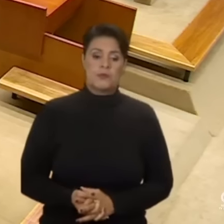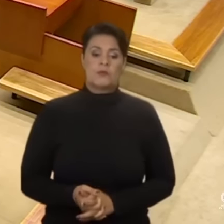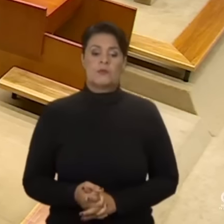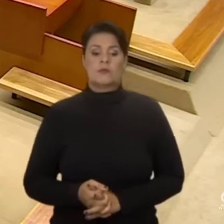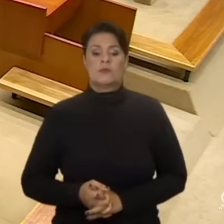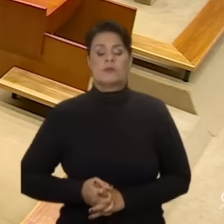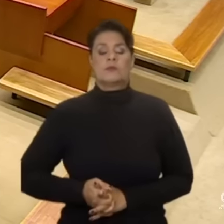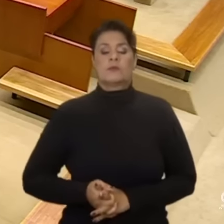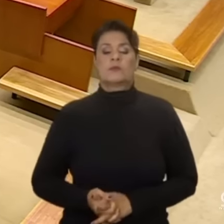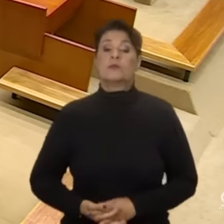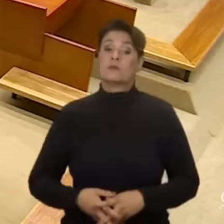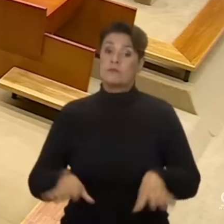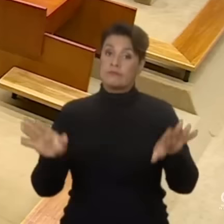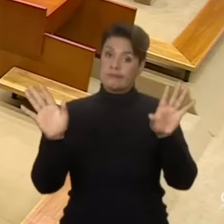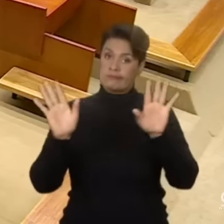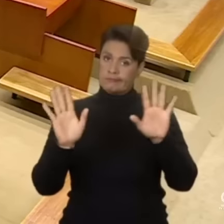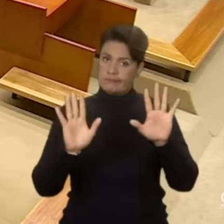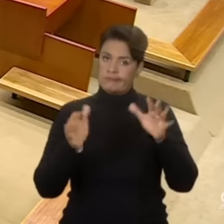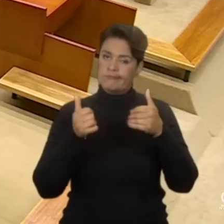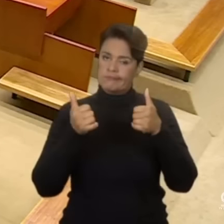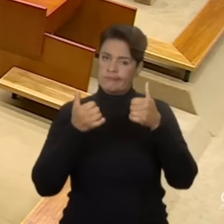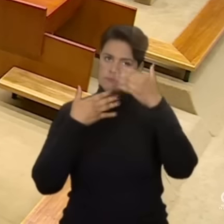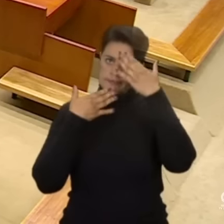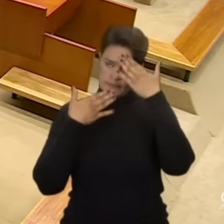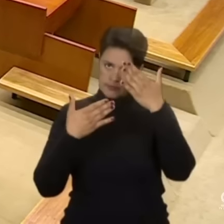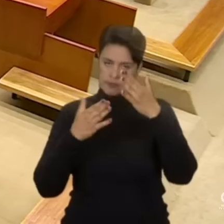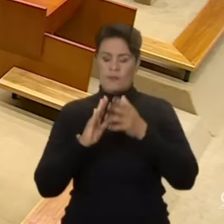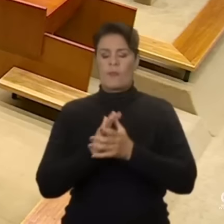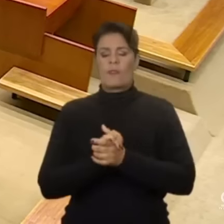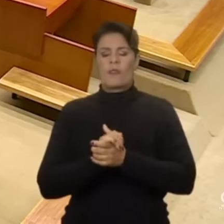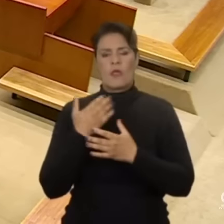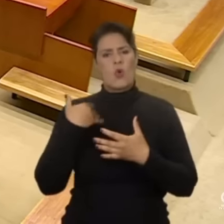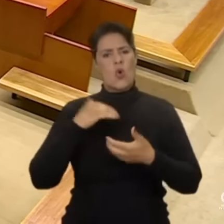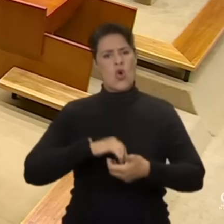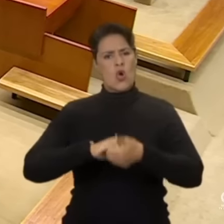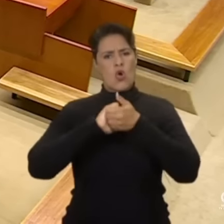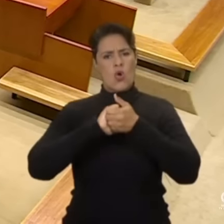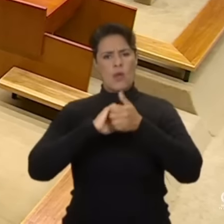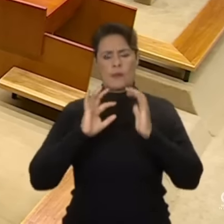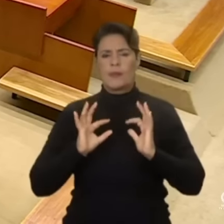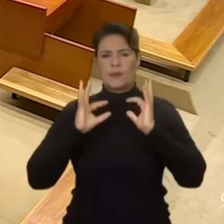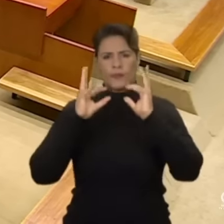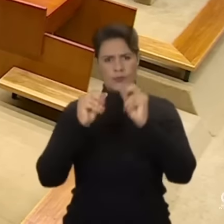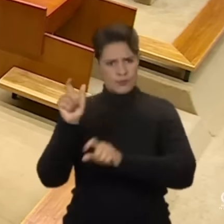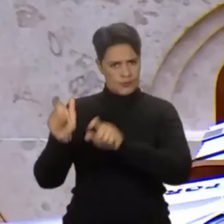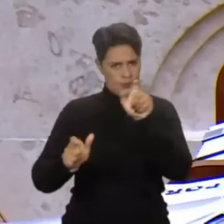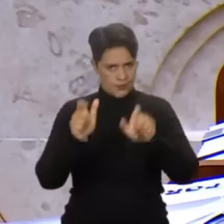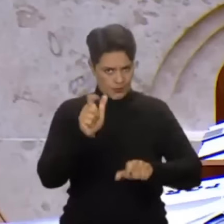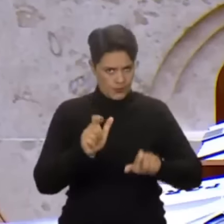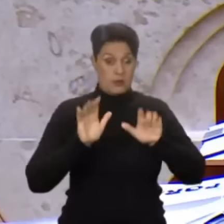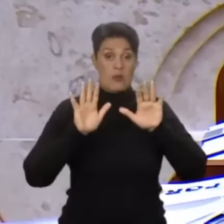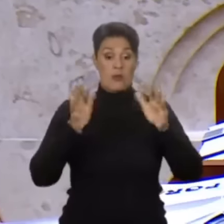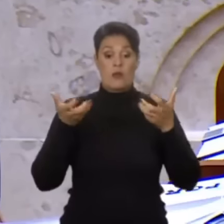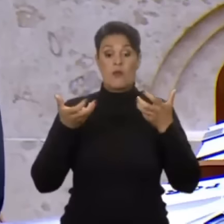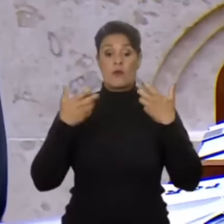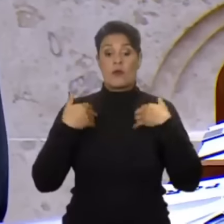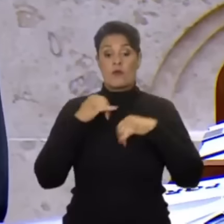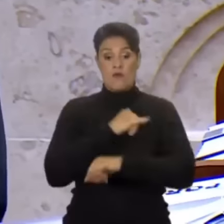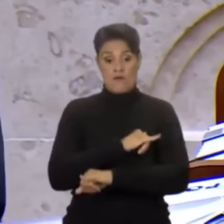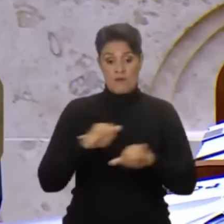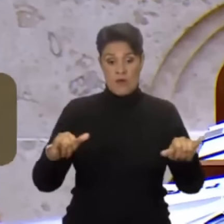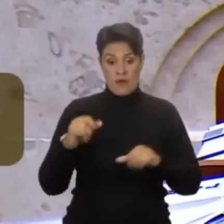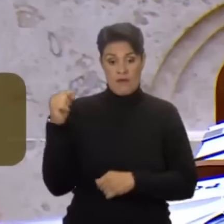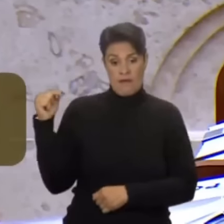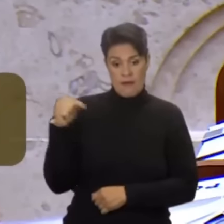E eu gostaria só de dizer que a Procuradoria-Geral da República se associa aos pronunciamentos de Vossa Excelência e